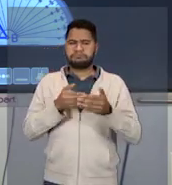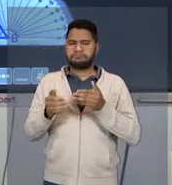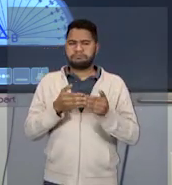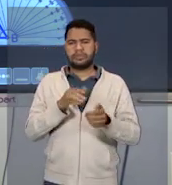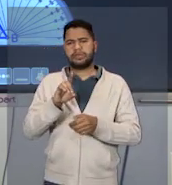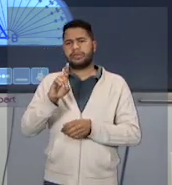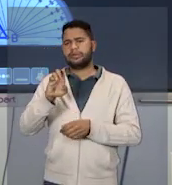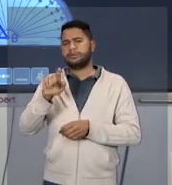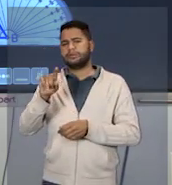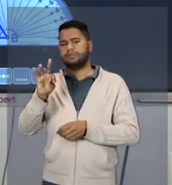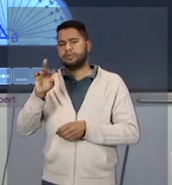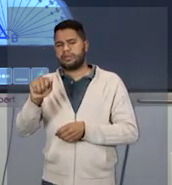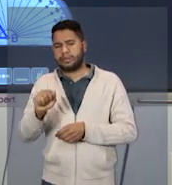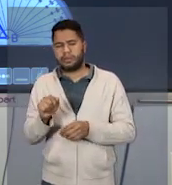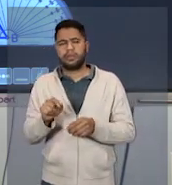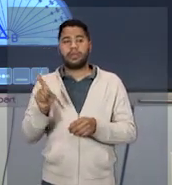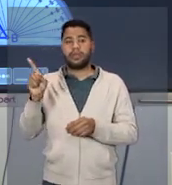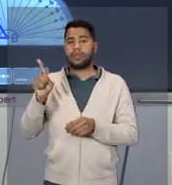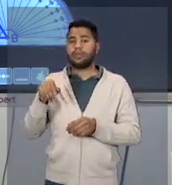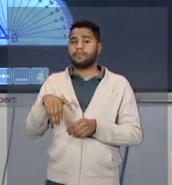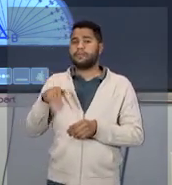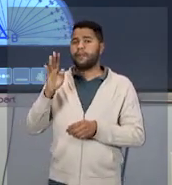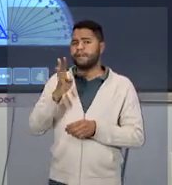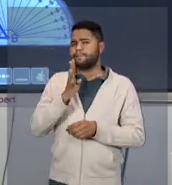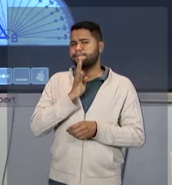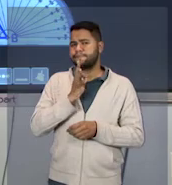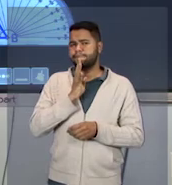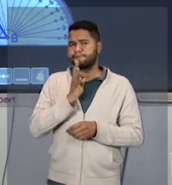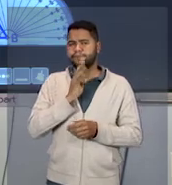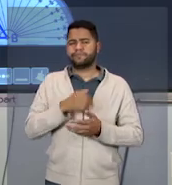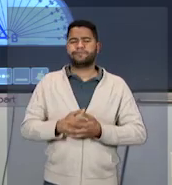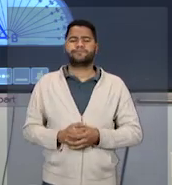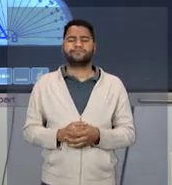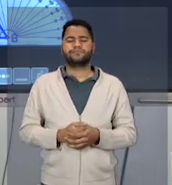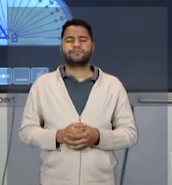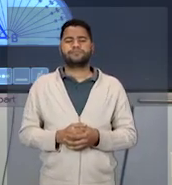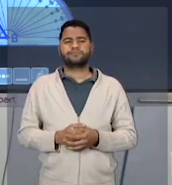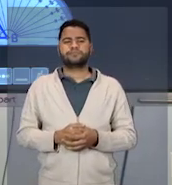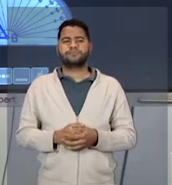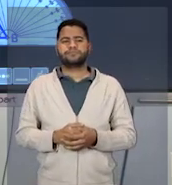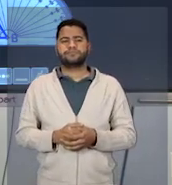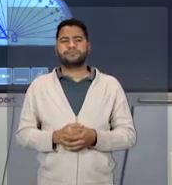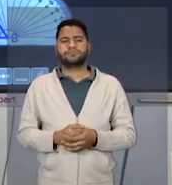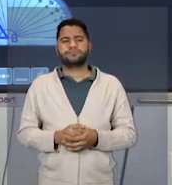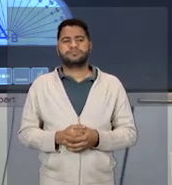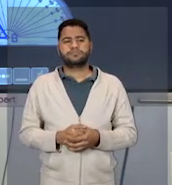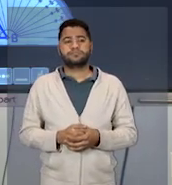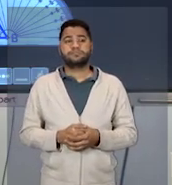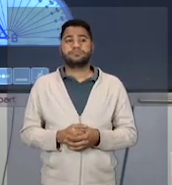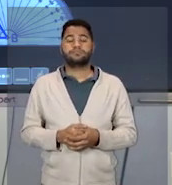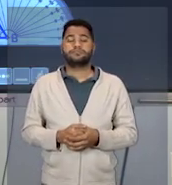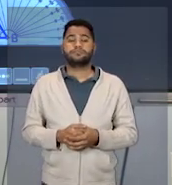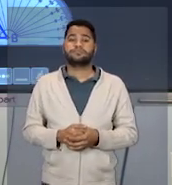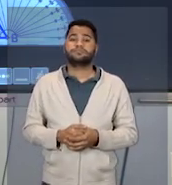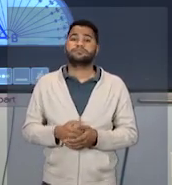qualquer outras letras. Essas são as mais conhecidas, né? O alfa e o teta. E aí você